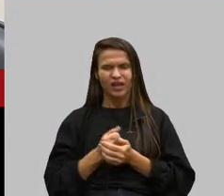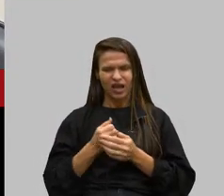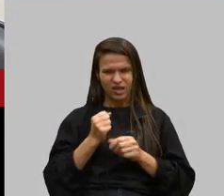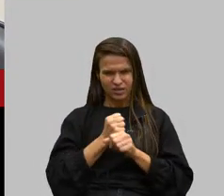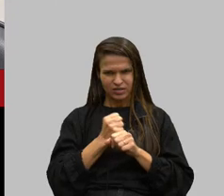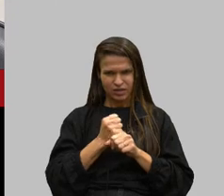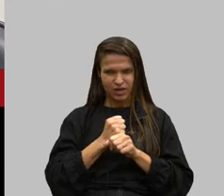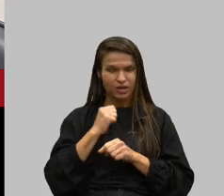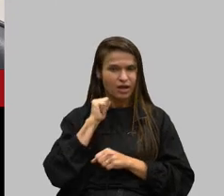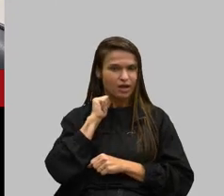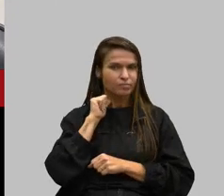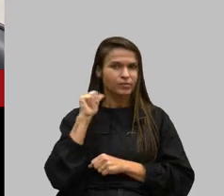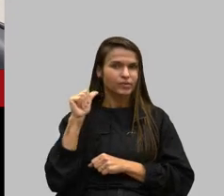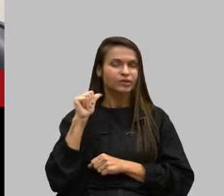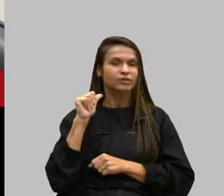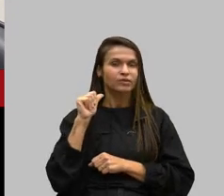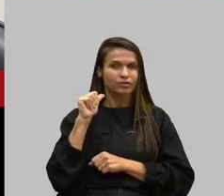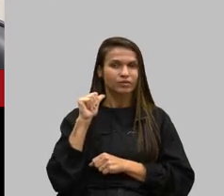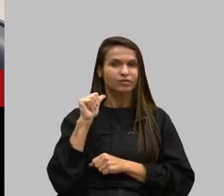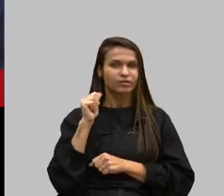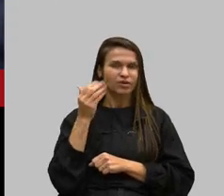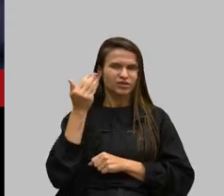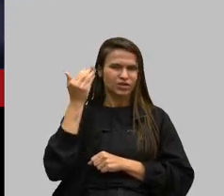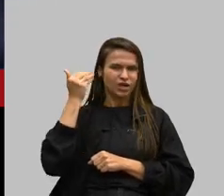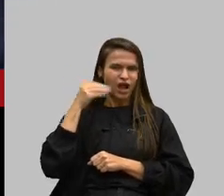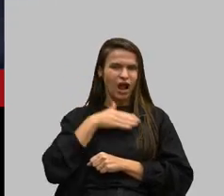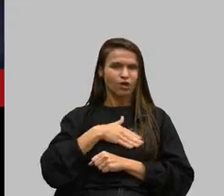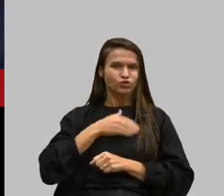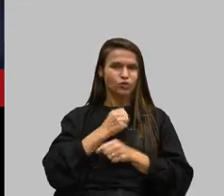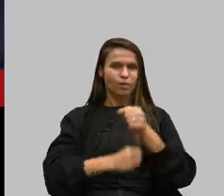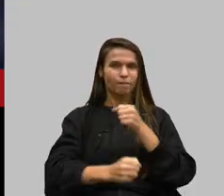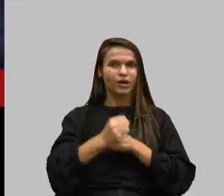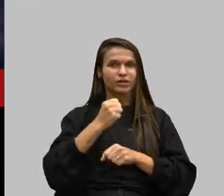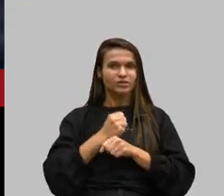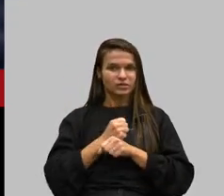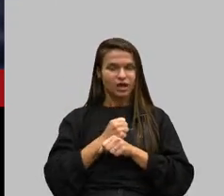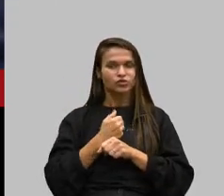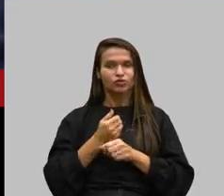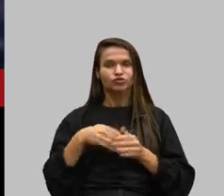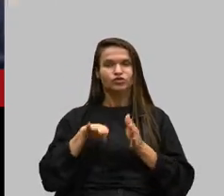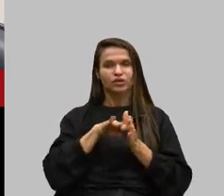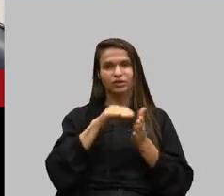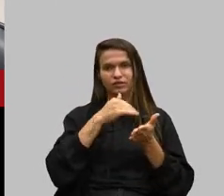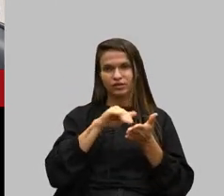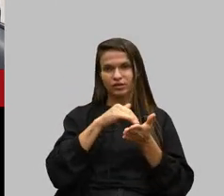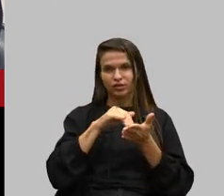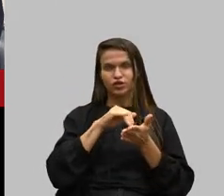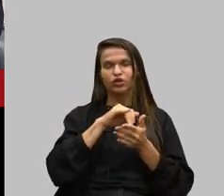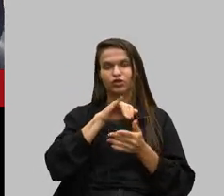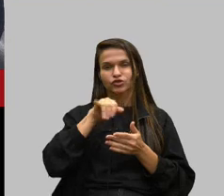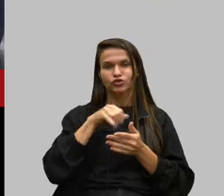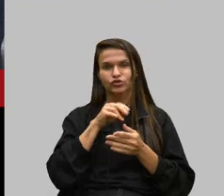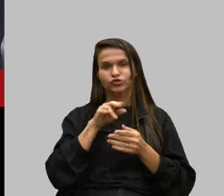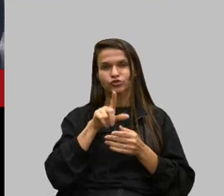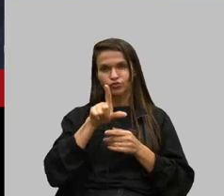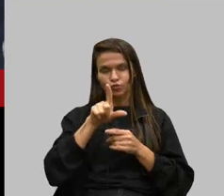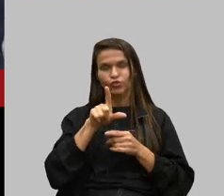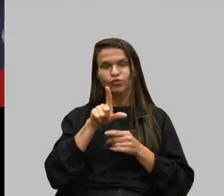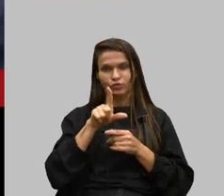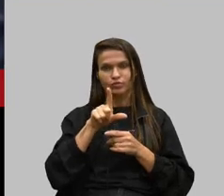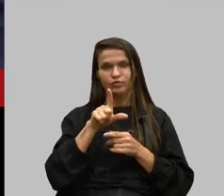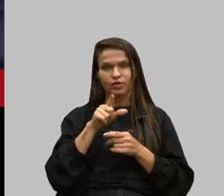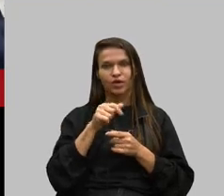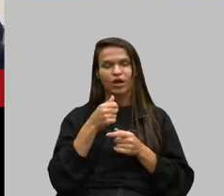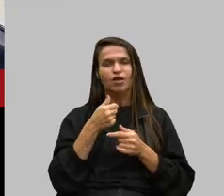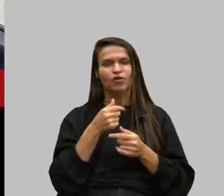em abril desde agosto do ano passado eu cheguei a secretaria em julho do ano passado desde agosto eu dei o sinal